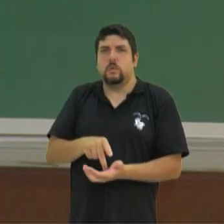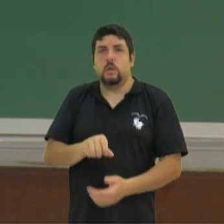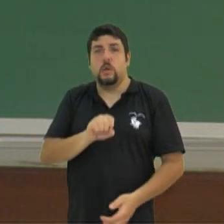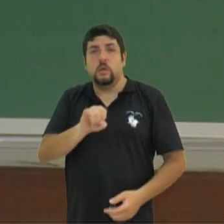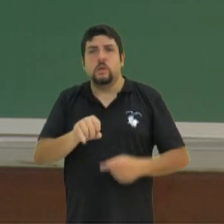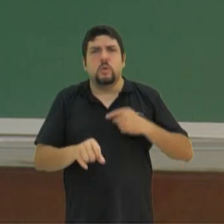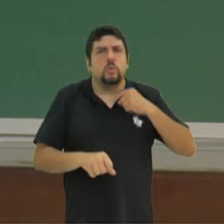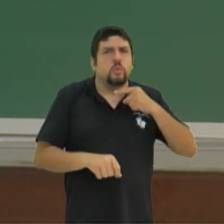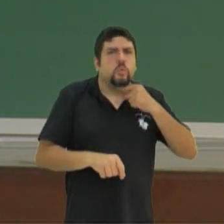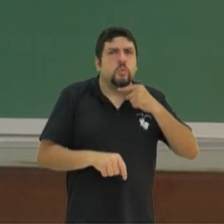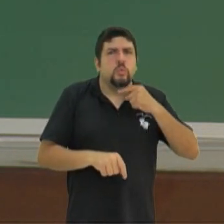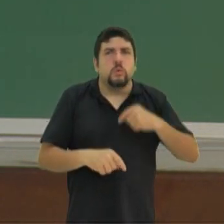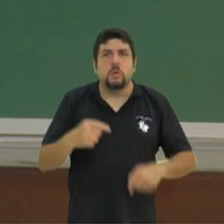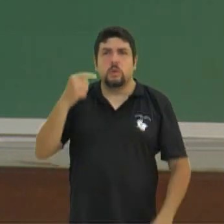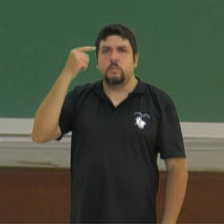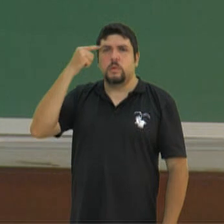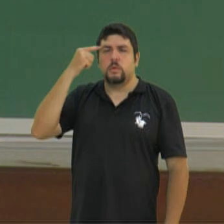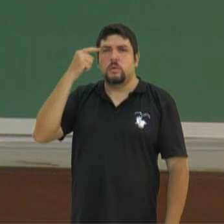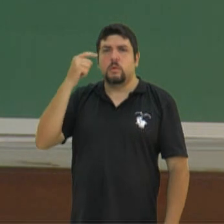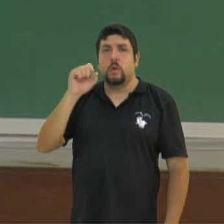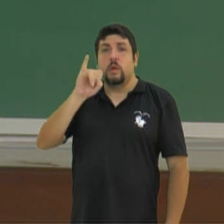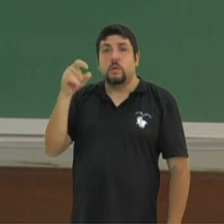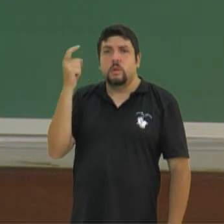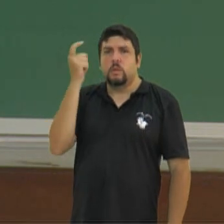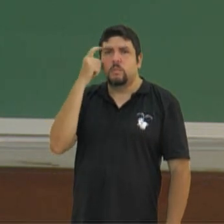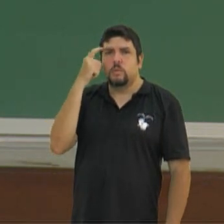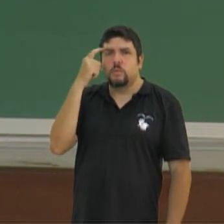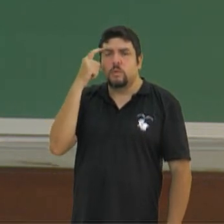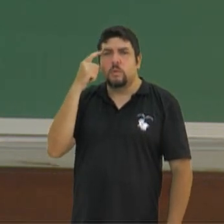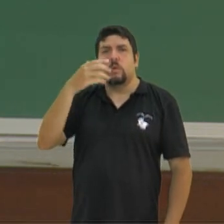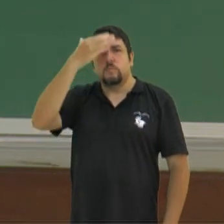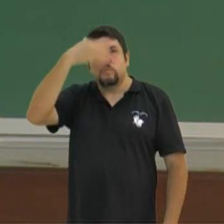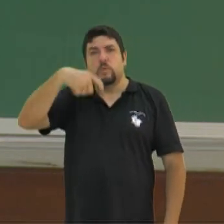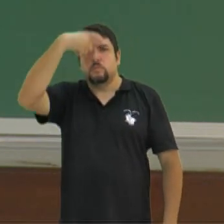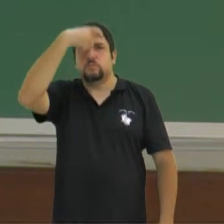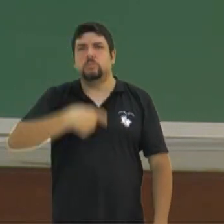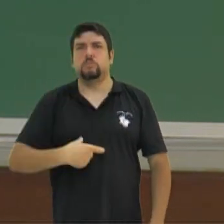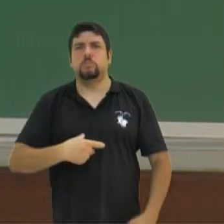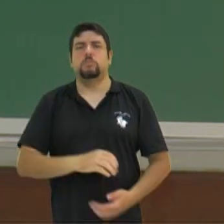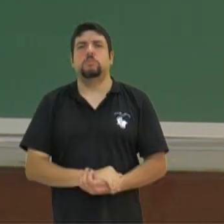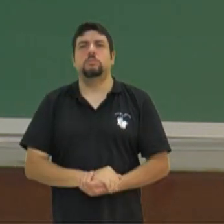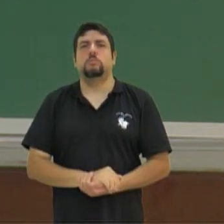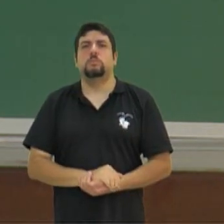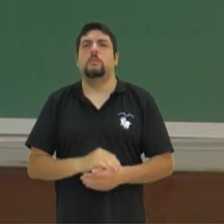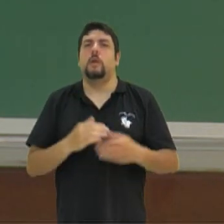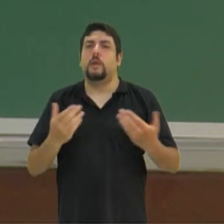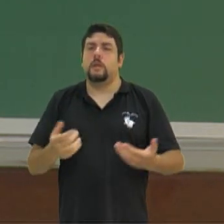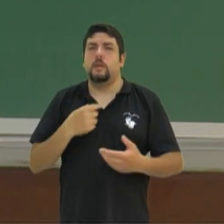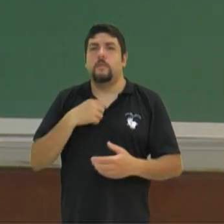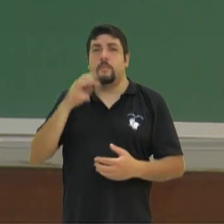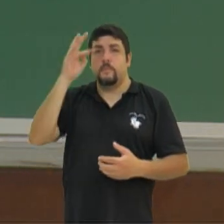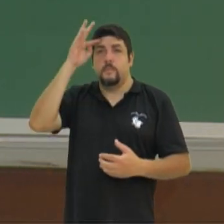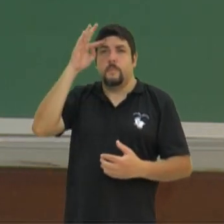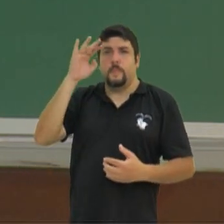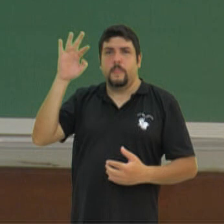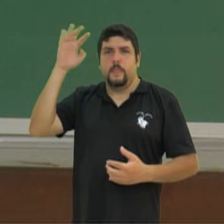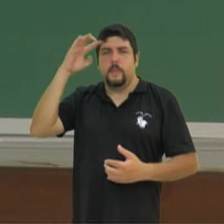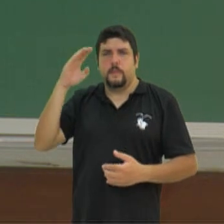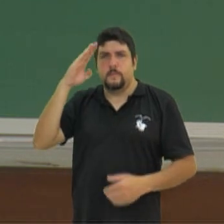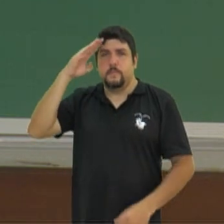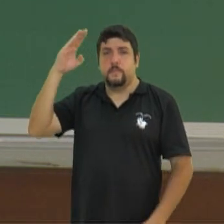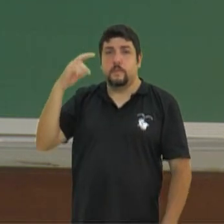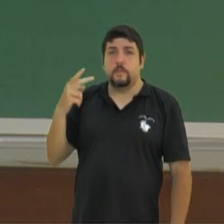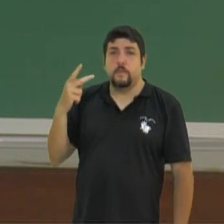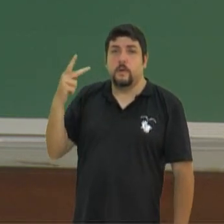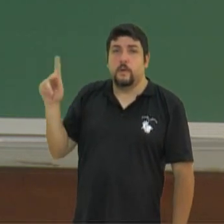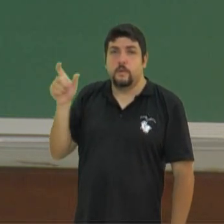penso. Se eu penso, eu existo, é óbvio, né? Então, essa aí é a teoria fundamental de Descartes,